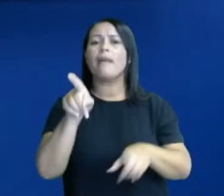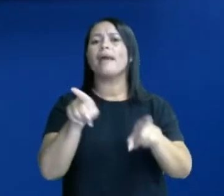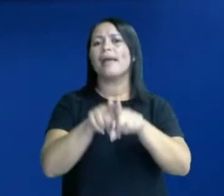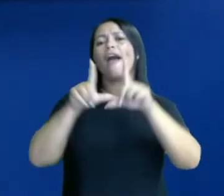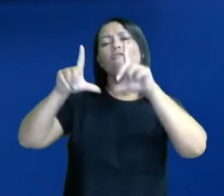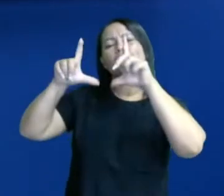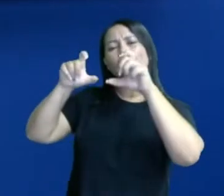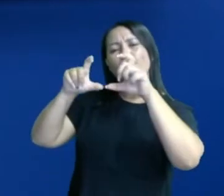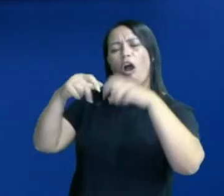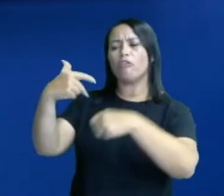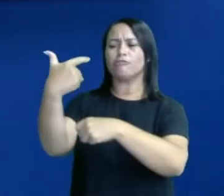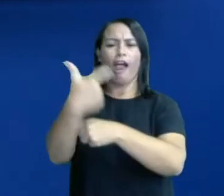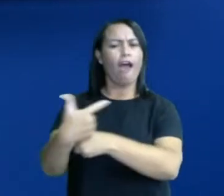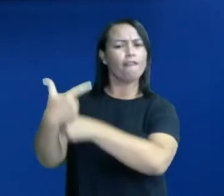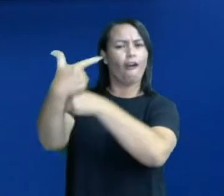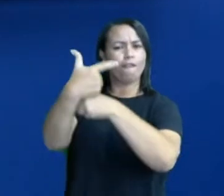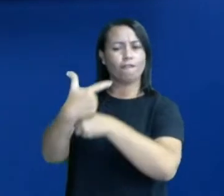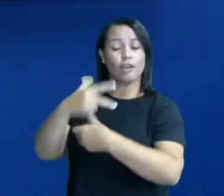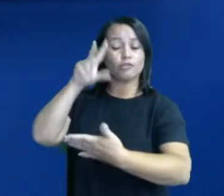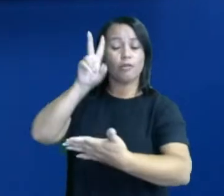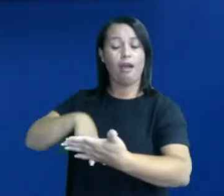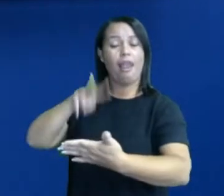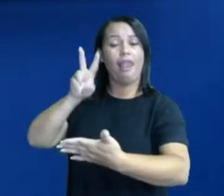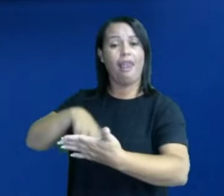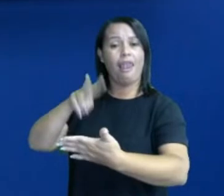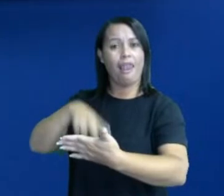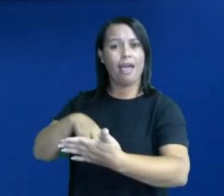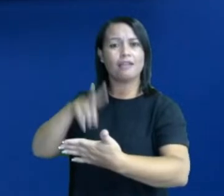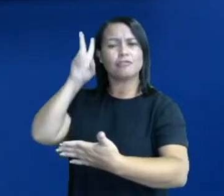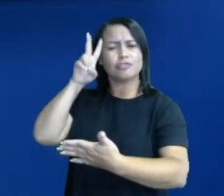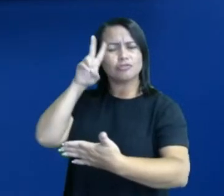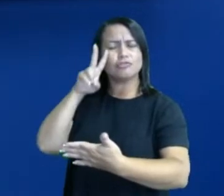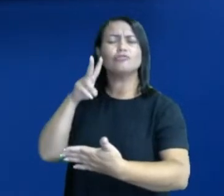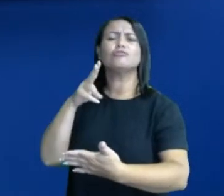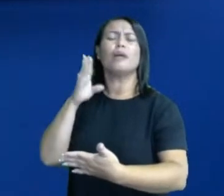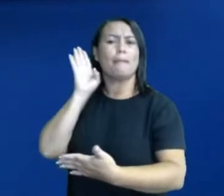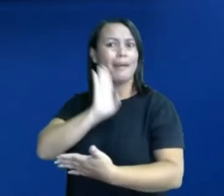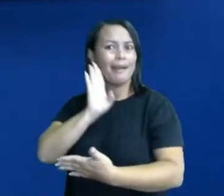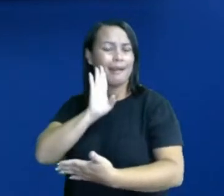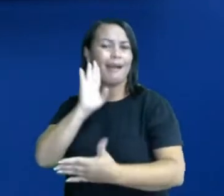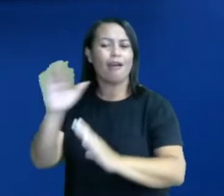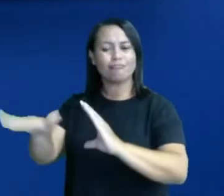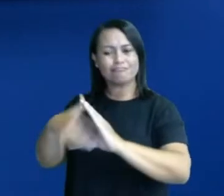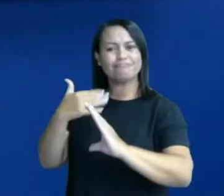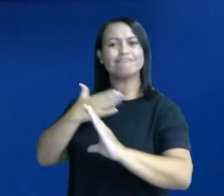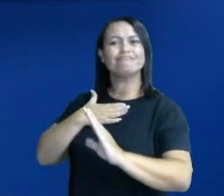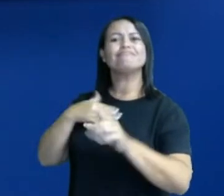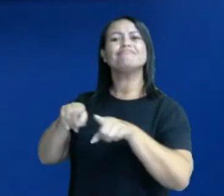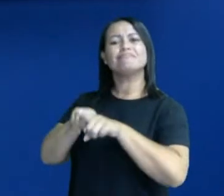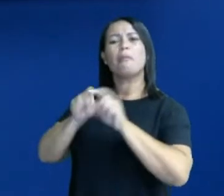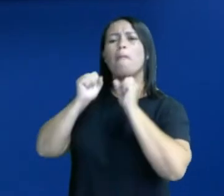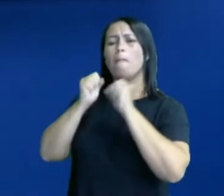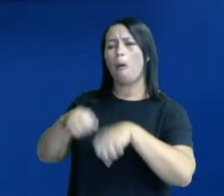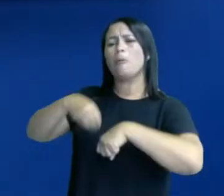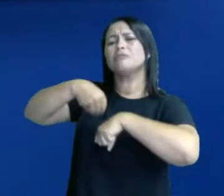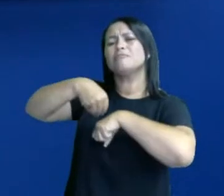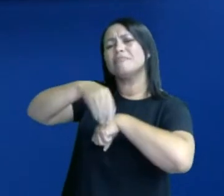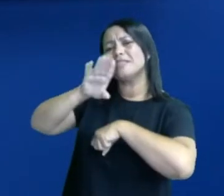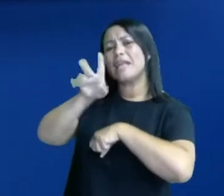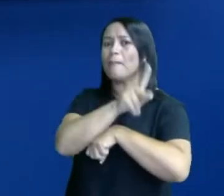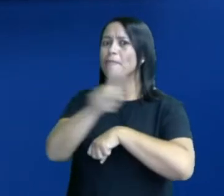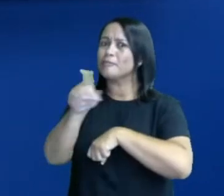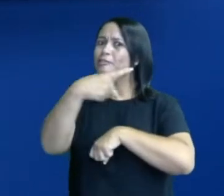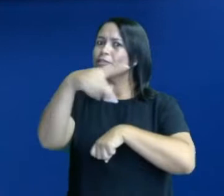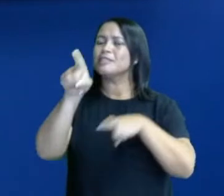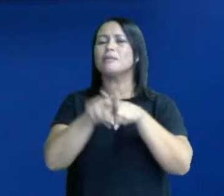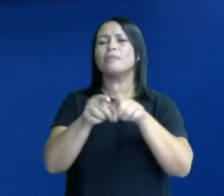produção, gravar um vídeo lendo a história de vocês. Isso é bem bacana para a gente receber também. Pode mandar para o professor de vocês que